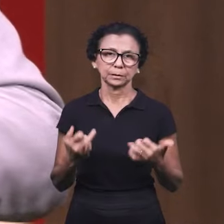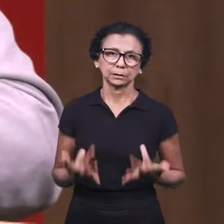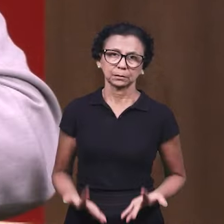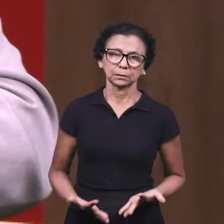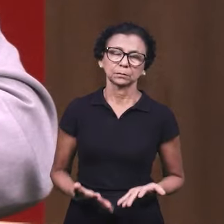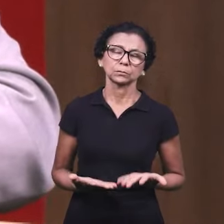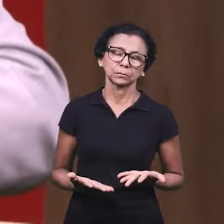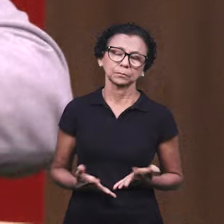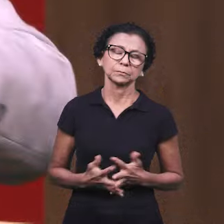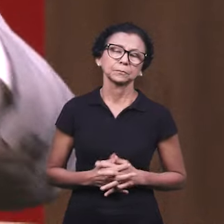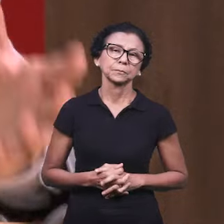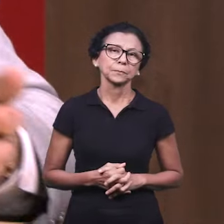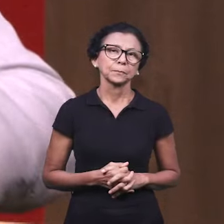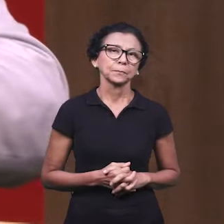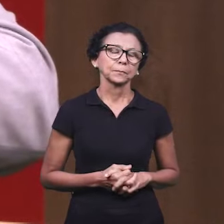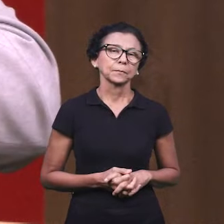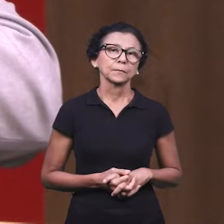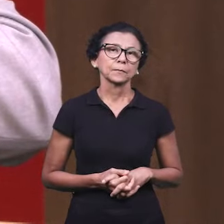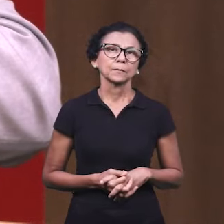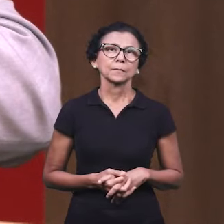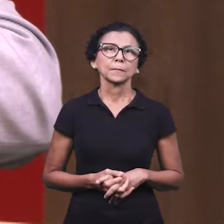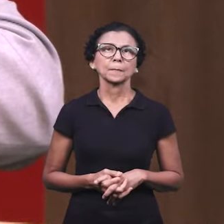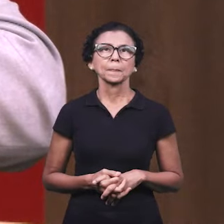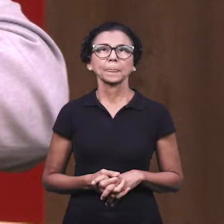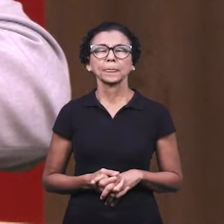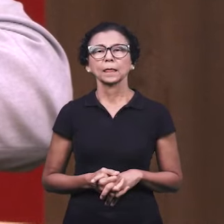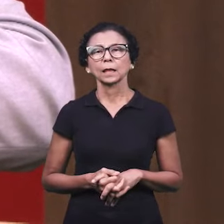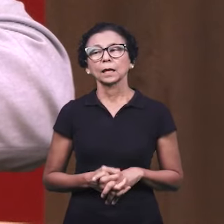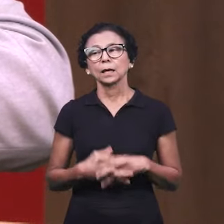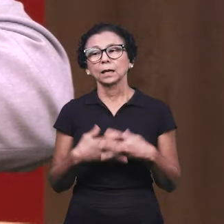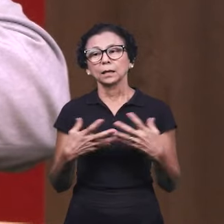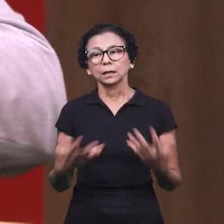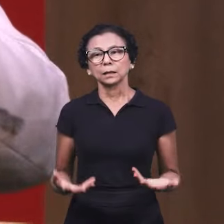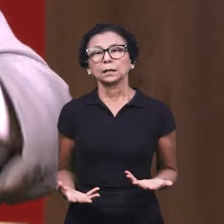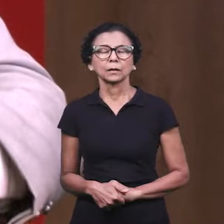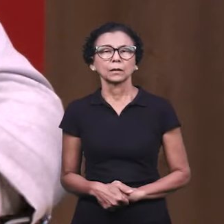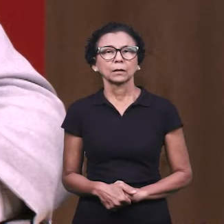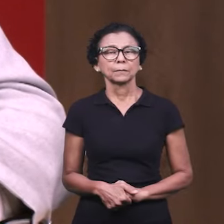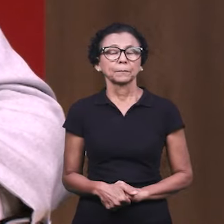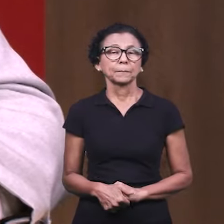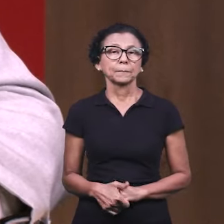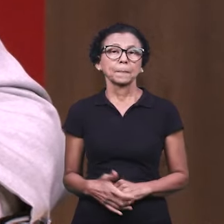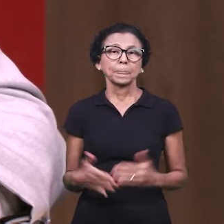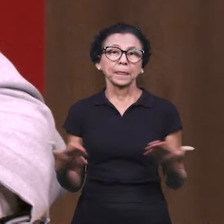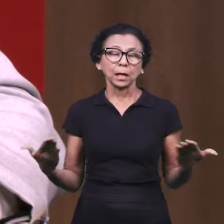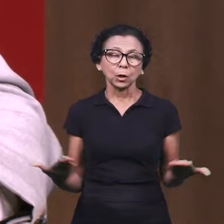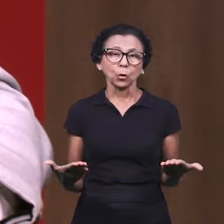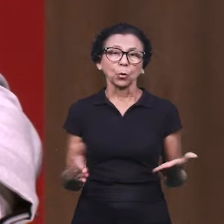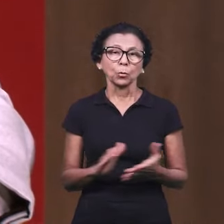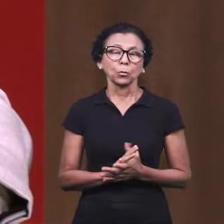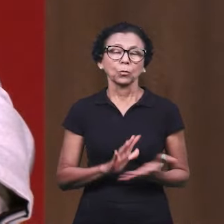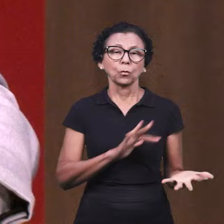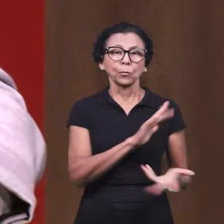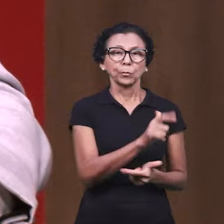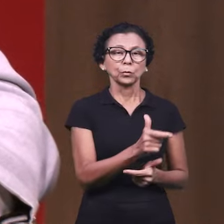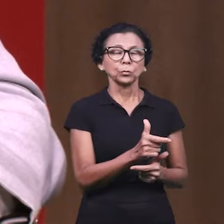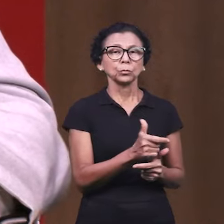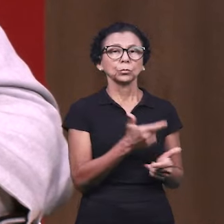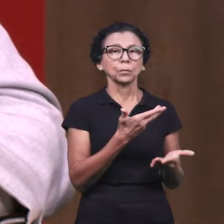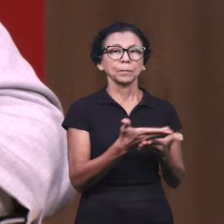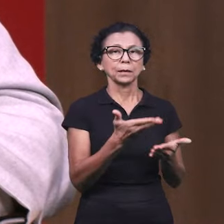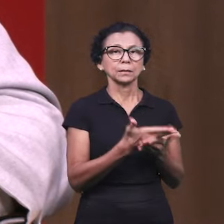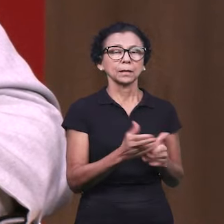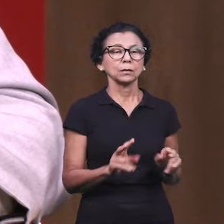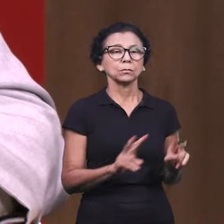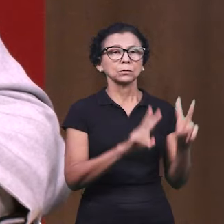por conta dessa disrupção ou seja dessa eh eh dessa desconstrução da família como o senhor